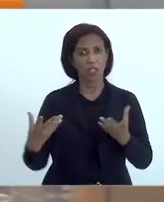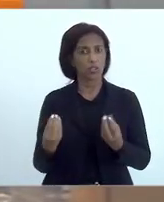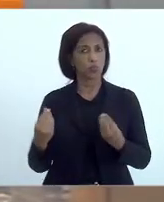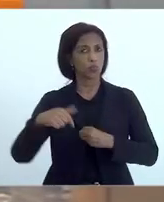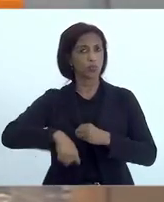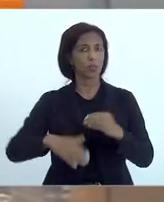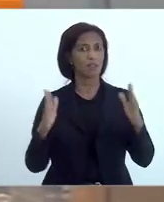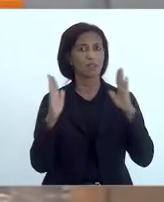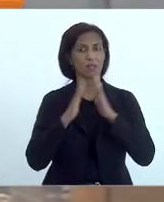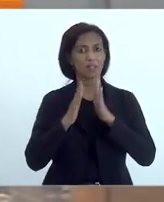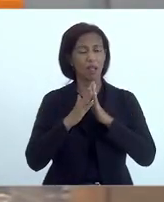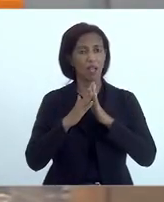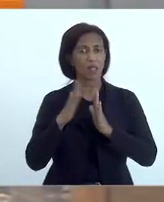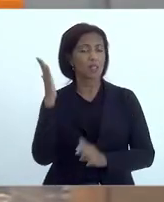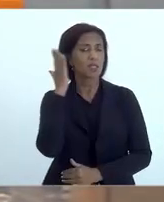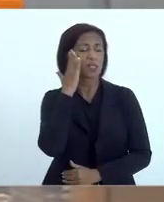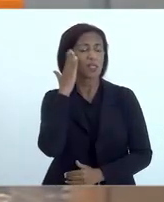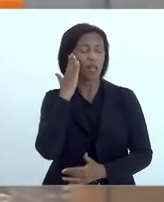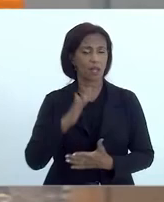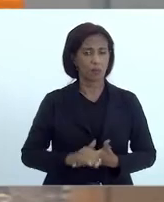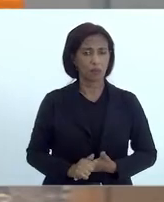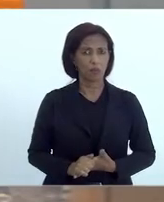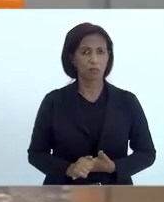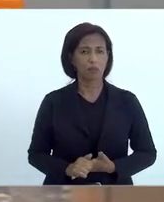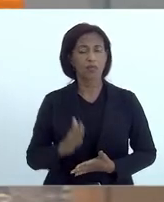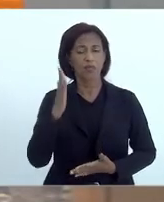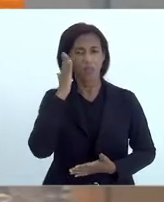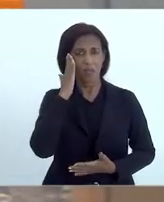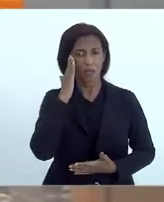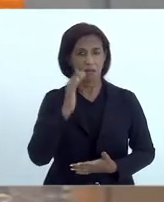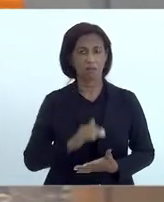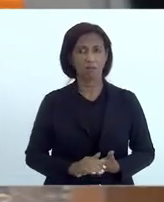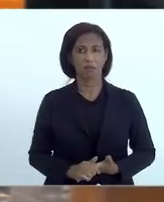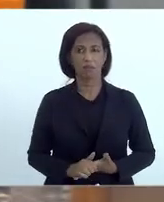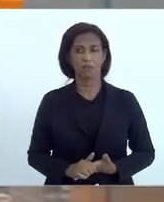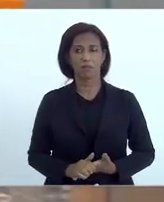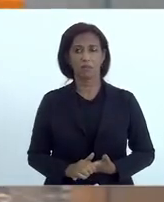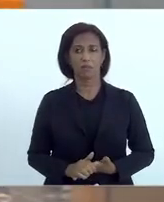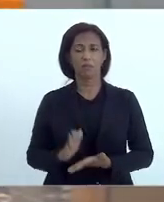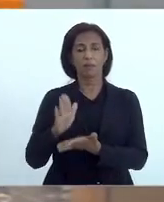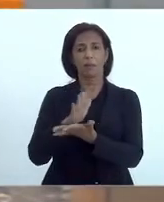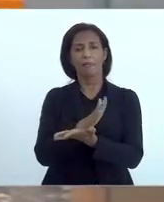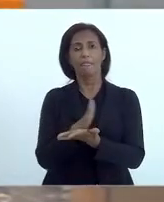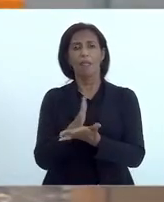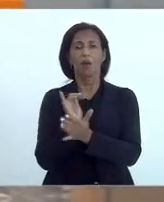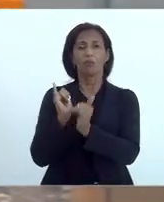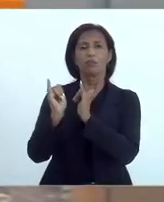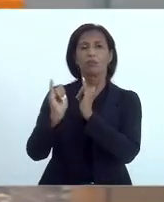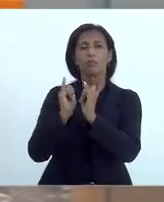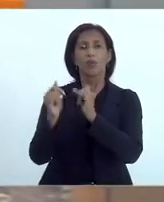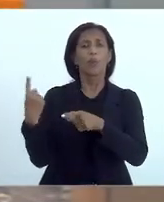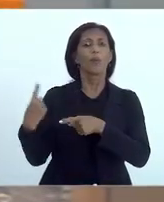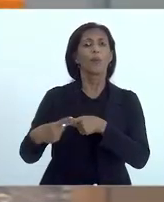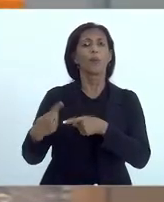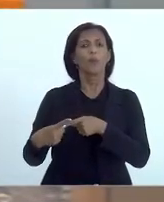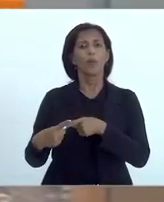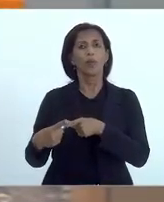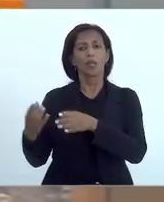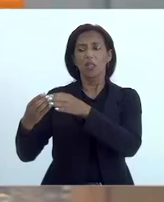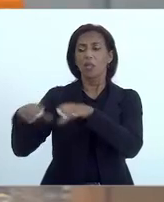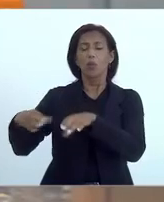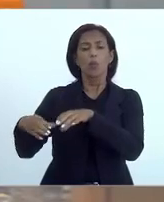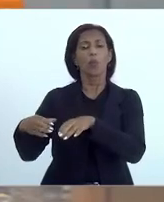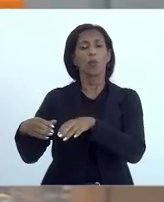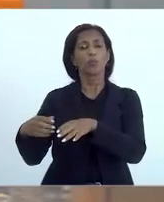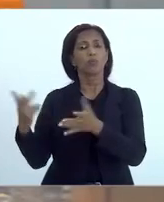Deputado nessa casa Você sabem e você sabe algum dado técnico do por quê que determinado